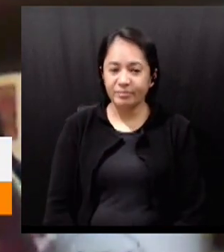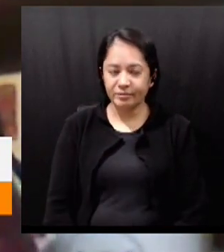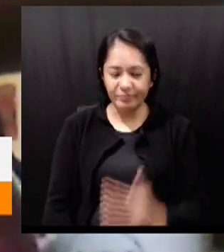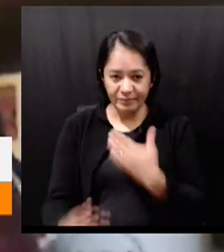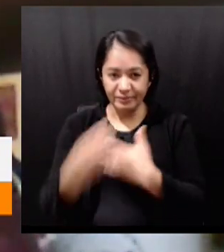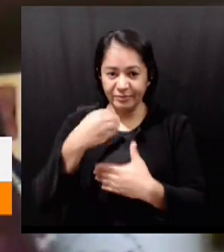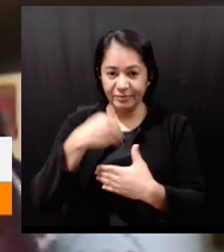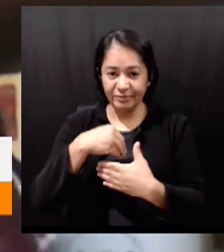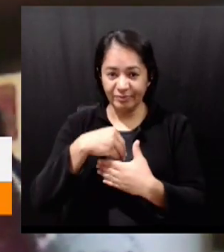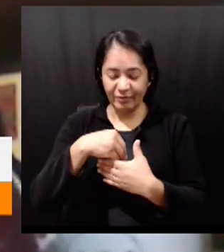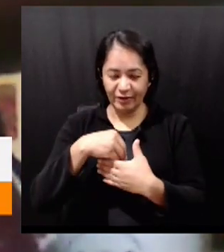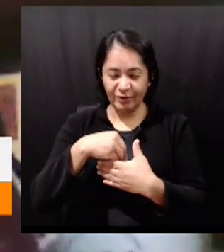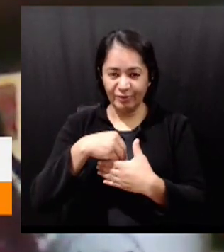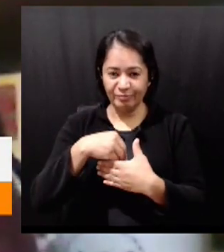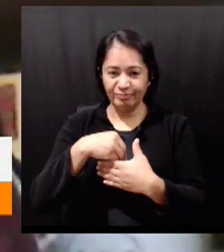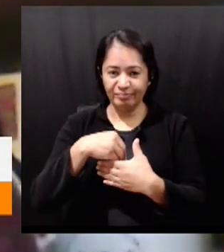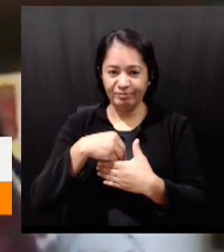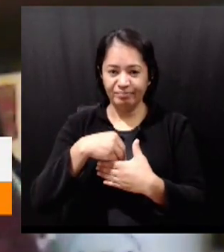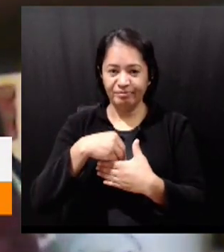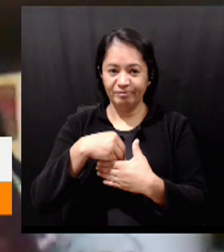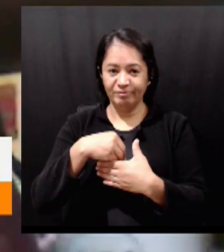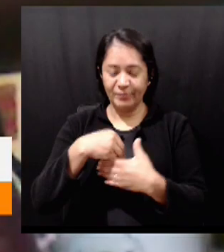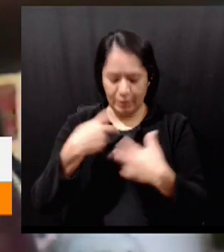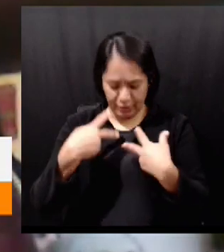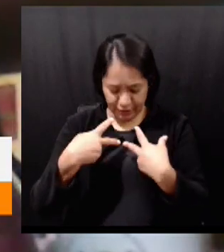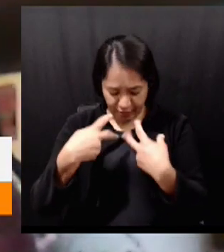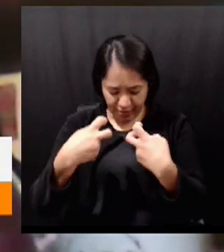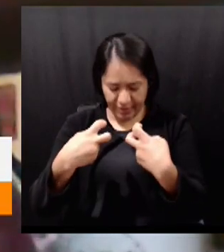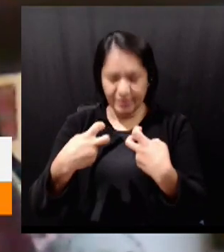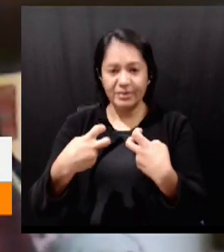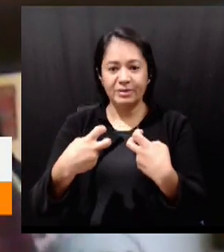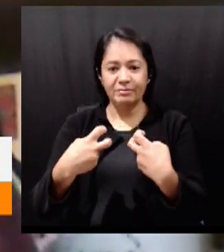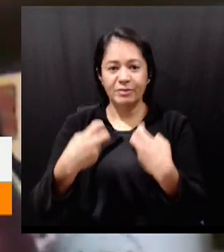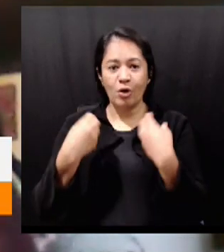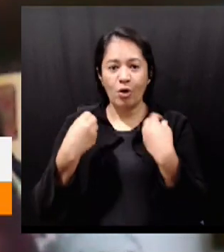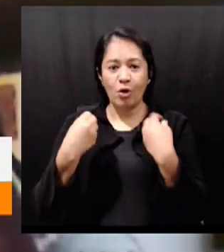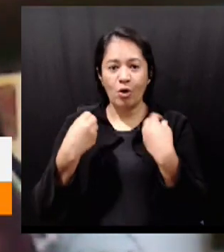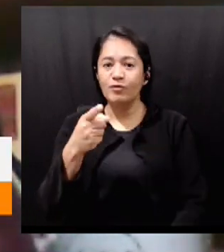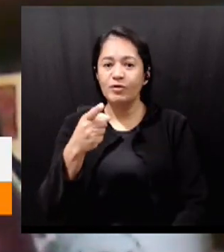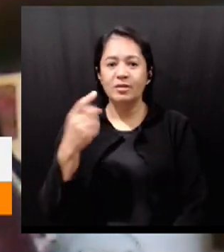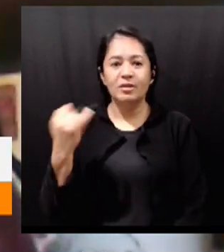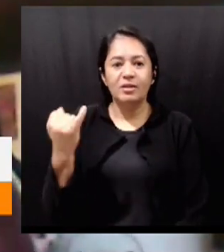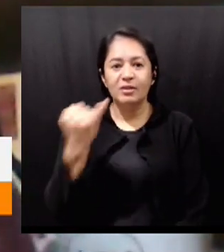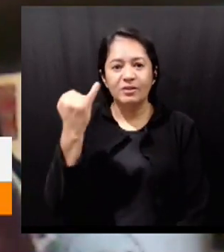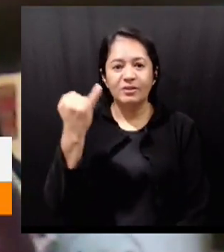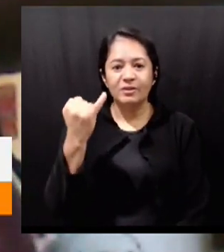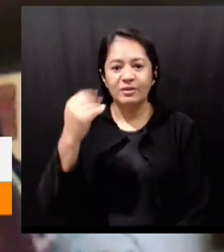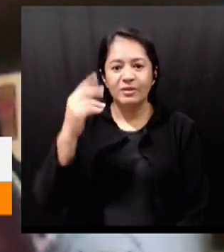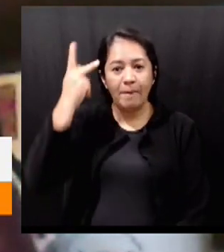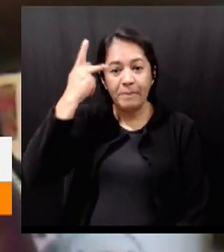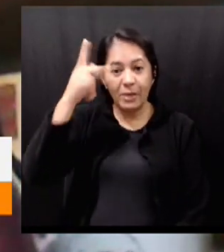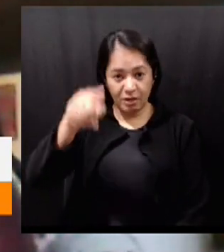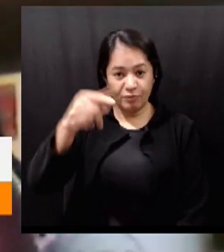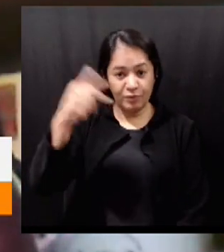você, se olhar e perceber o quanto você é importante para você